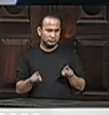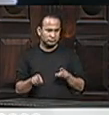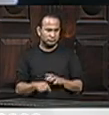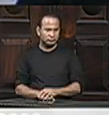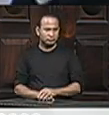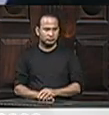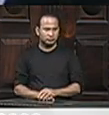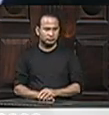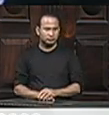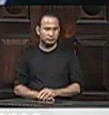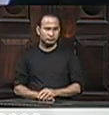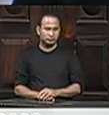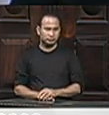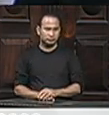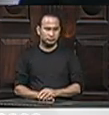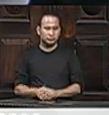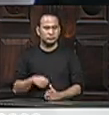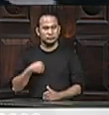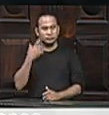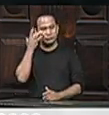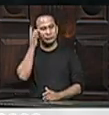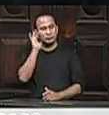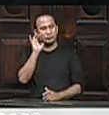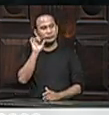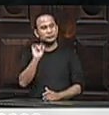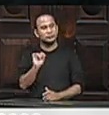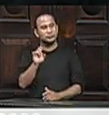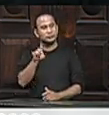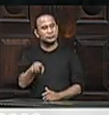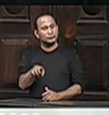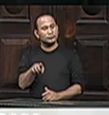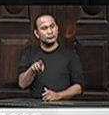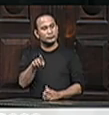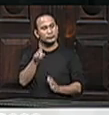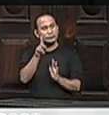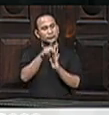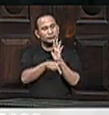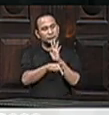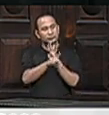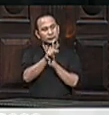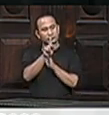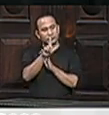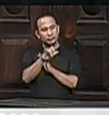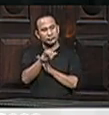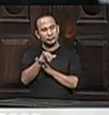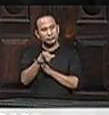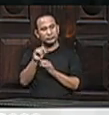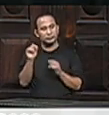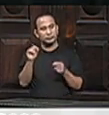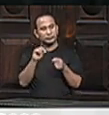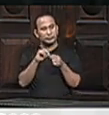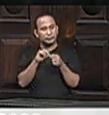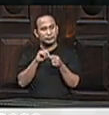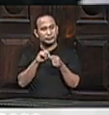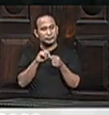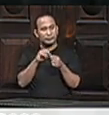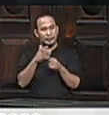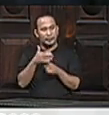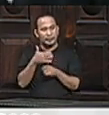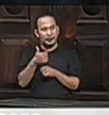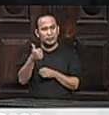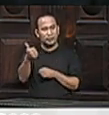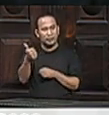tem o livre-arbítrio de decidir a composição de forma desproporcional. Senhor presidente, não